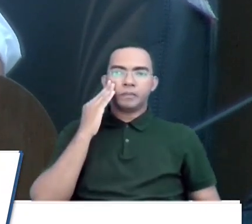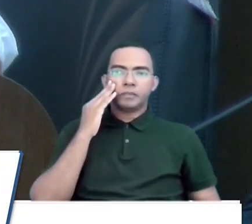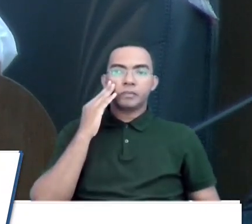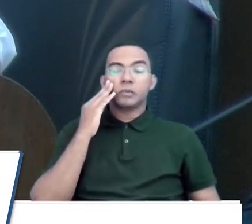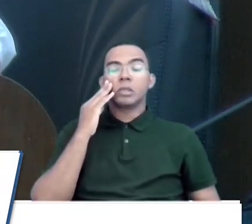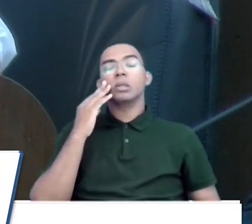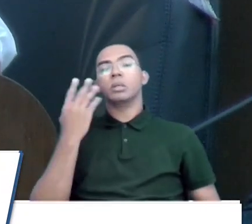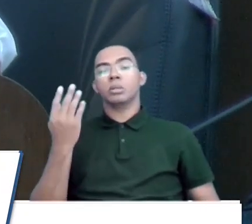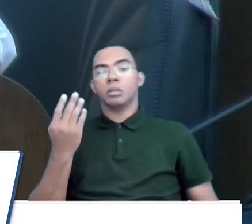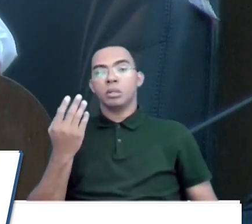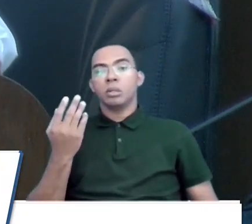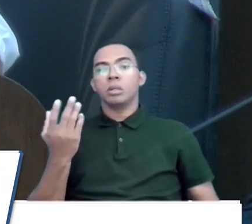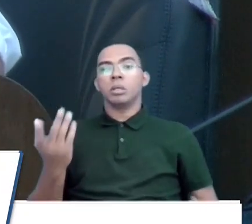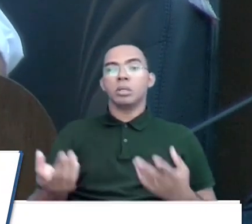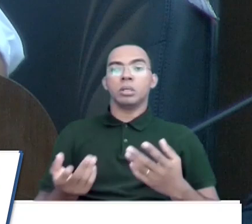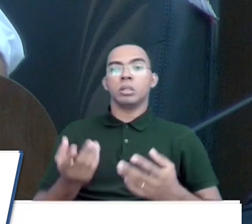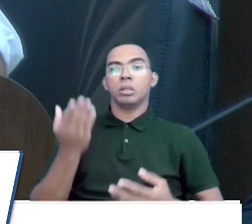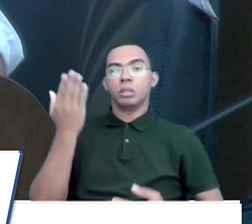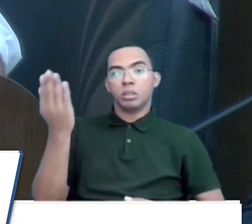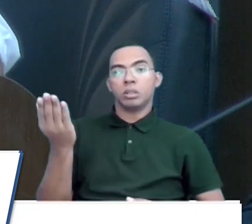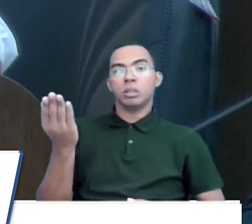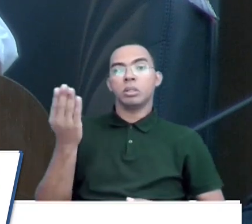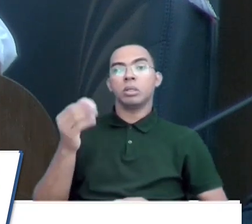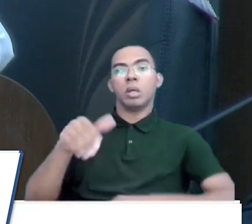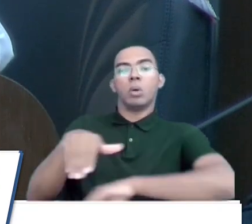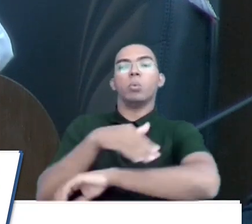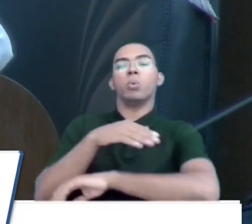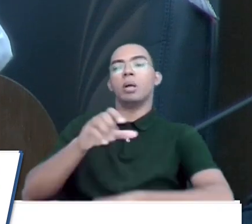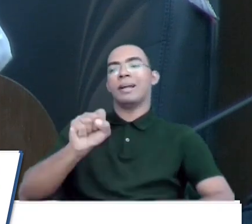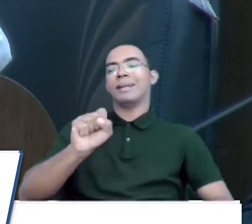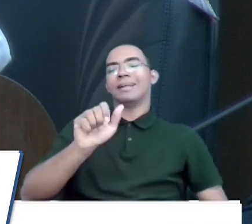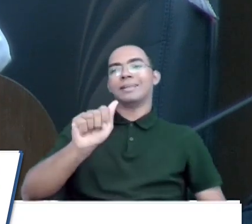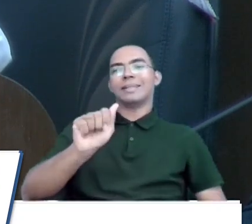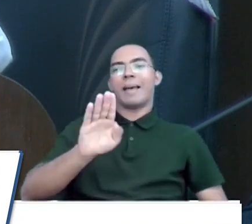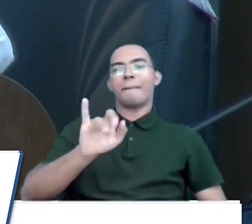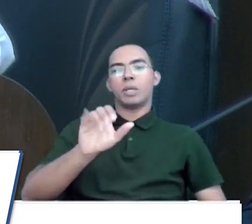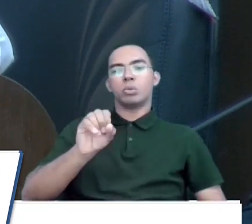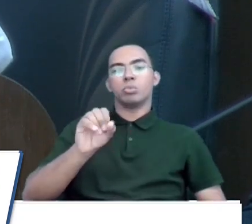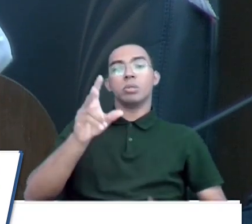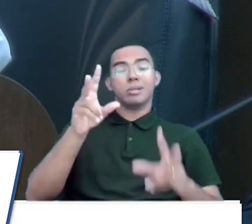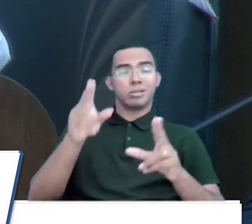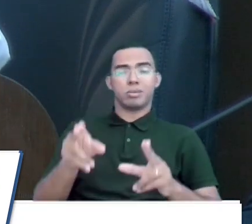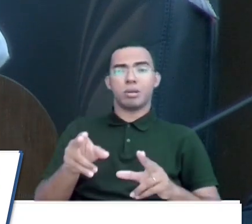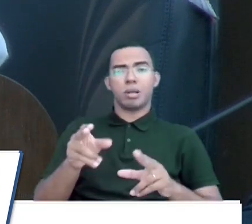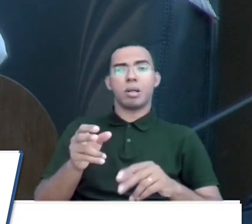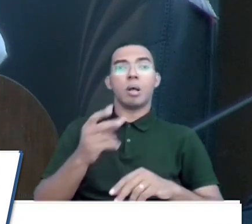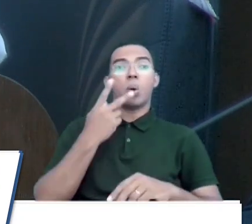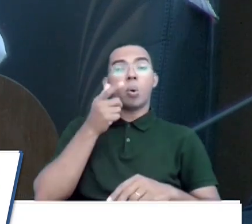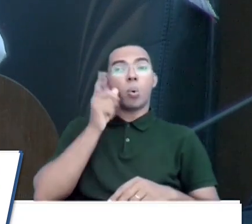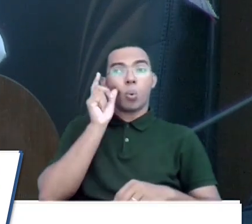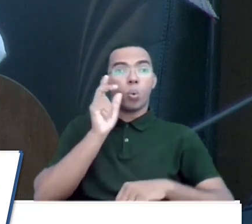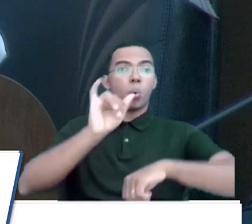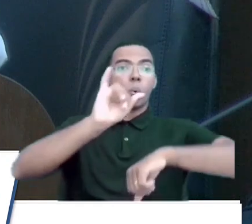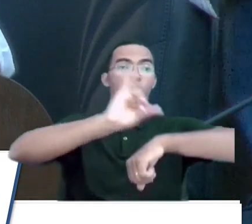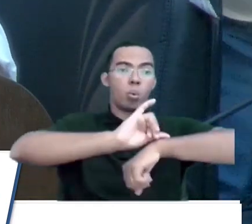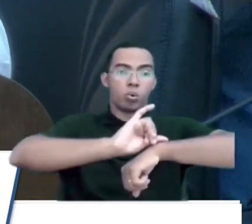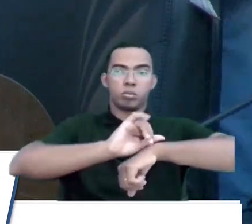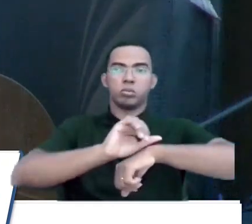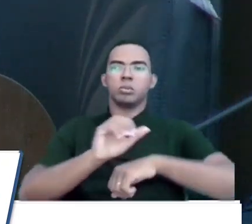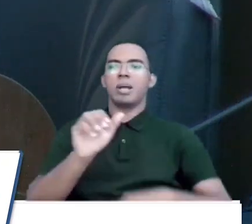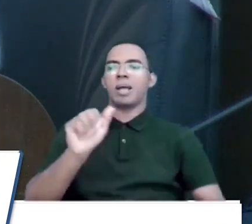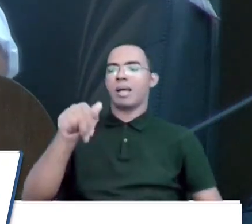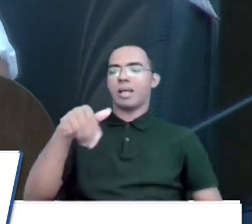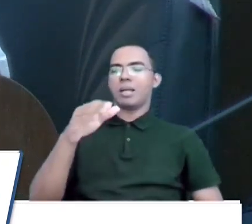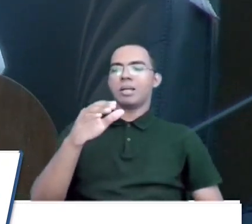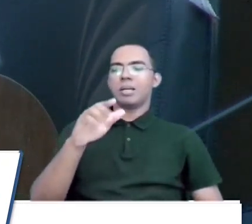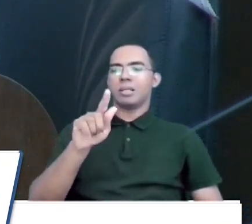fico... Aí a Sabino Loureiro, tá mesmo jeito. Agora, se você for na praça... Passei ontem, na pracinha dos Angicos, que tem